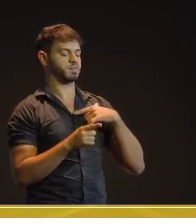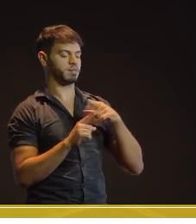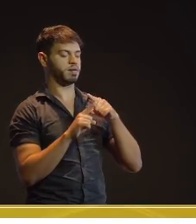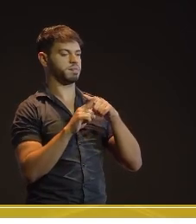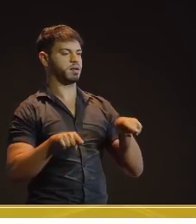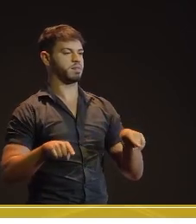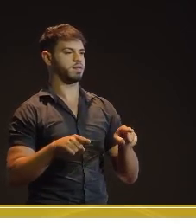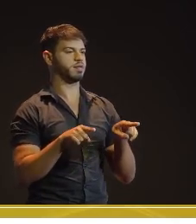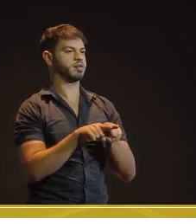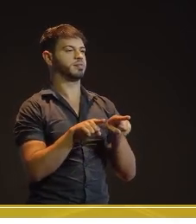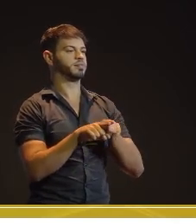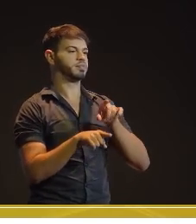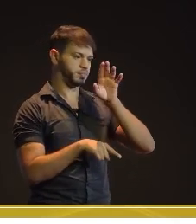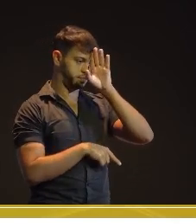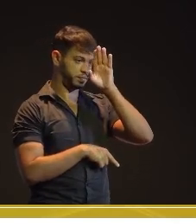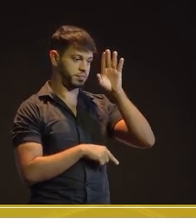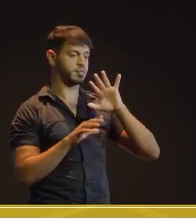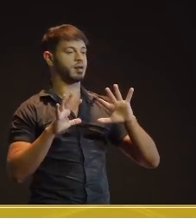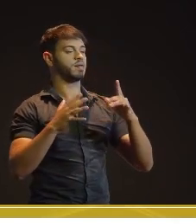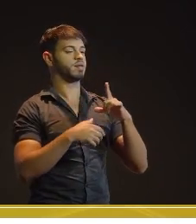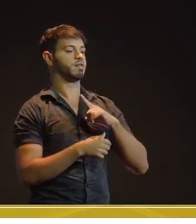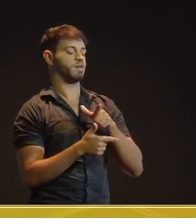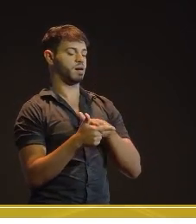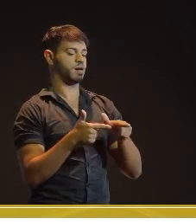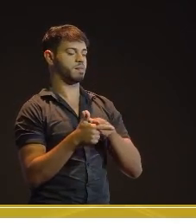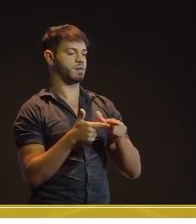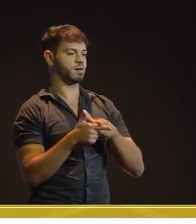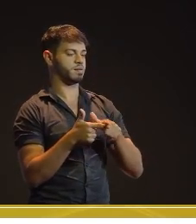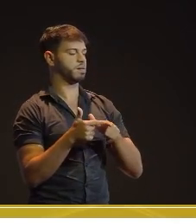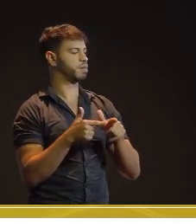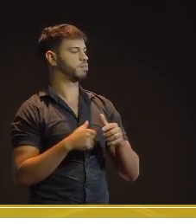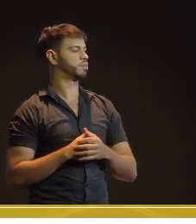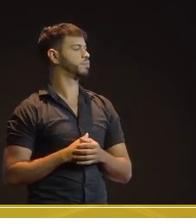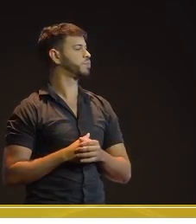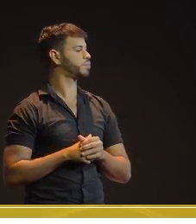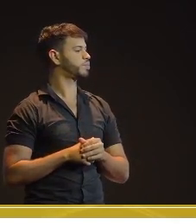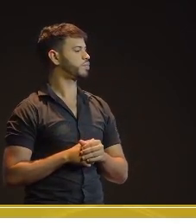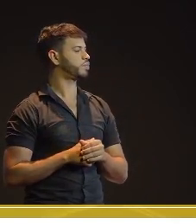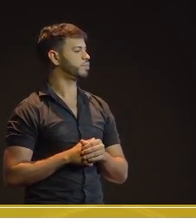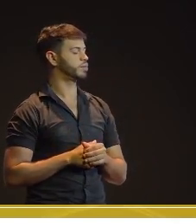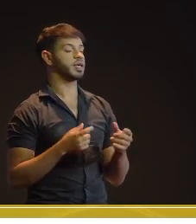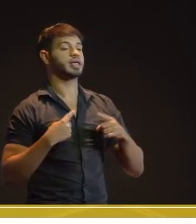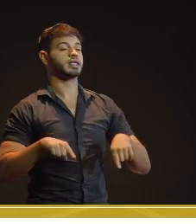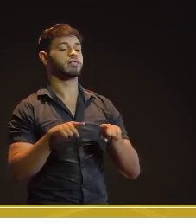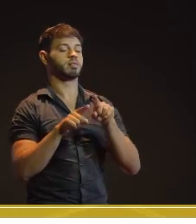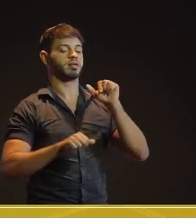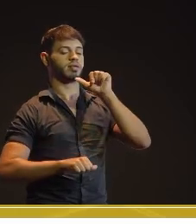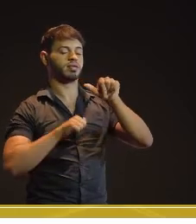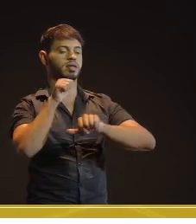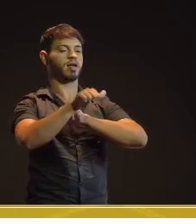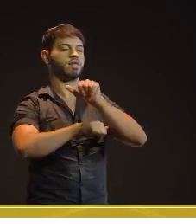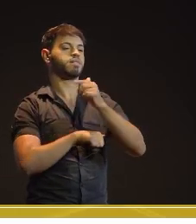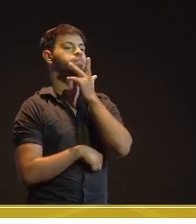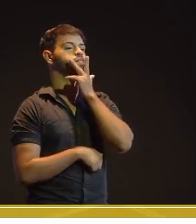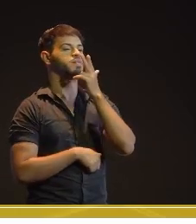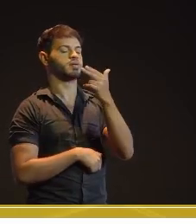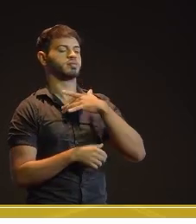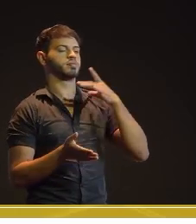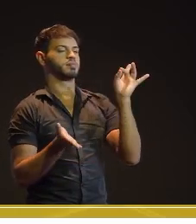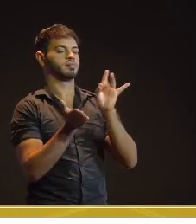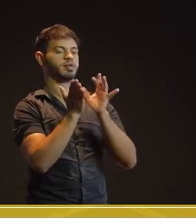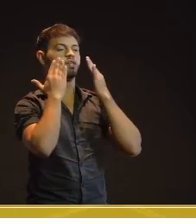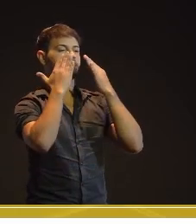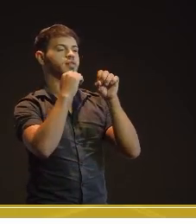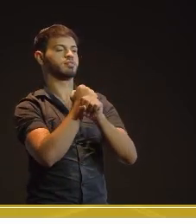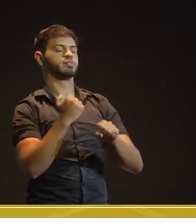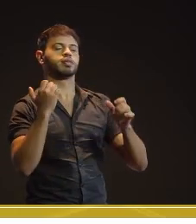o ativo, principalmente se o ativo tiver algum problema de curto, de incêndio, e transformar aquilo num litígio de ganho